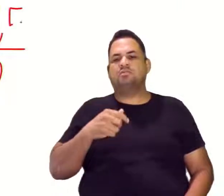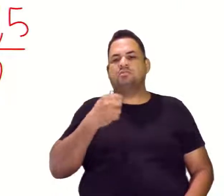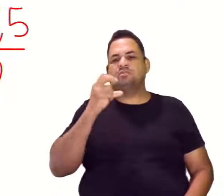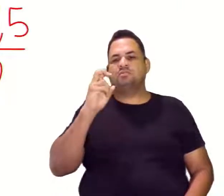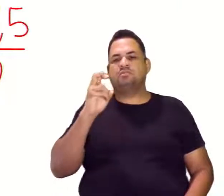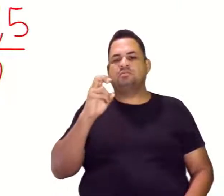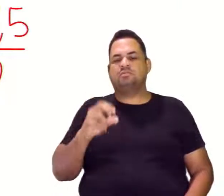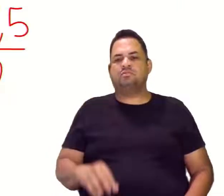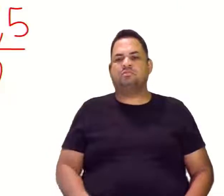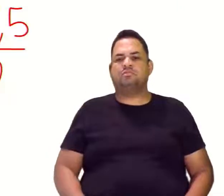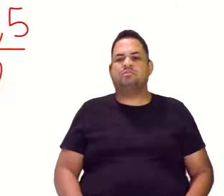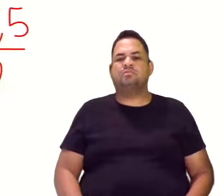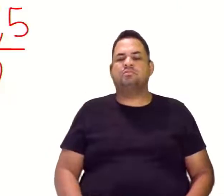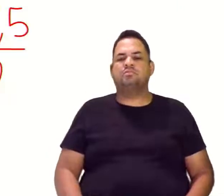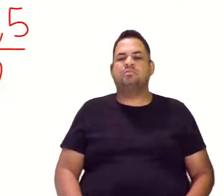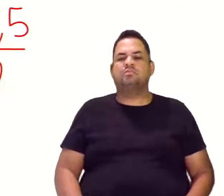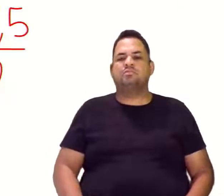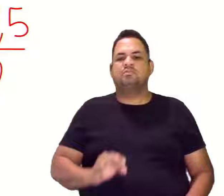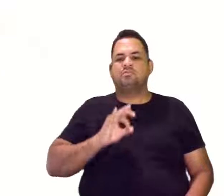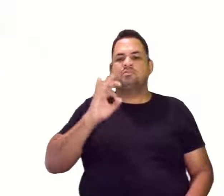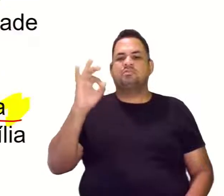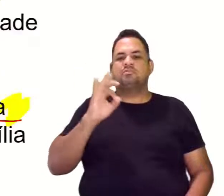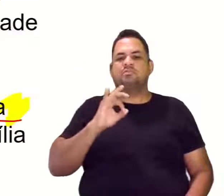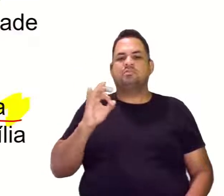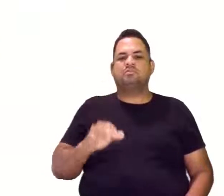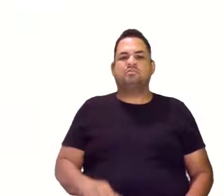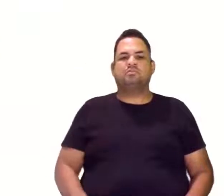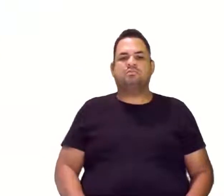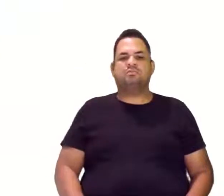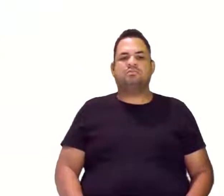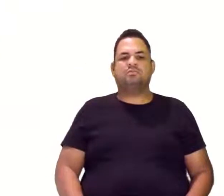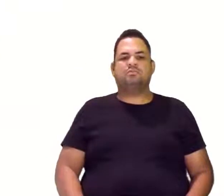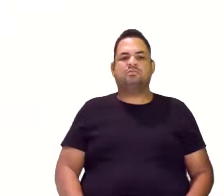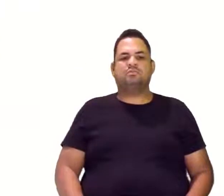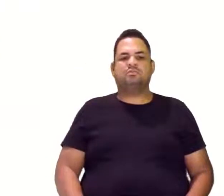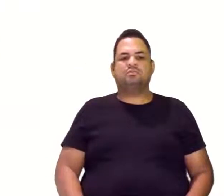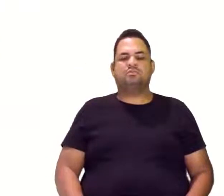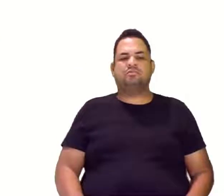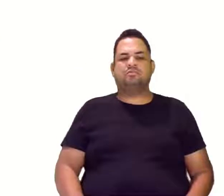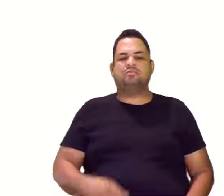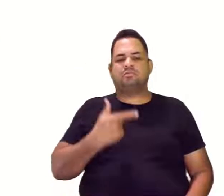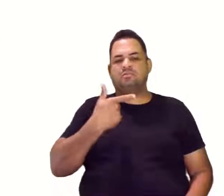23,5. Isso, 23,5 por 100 é o mesmo que